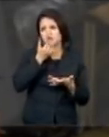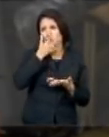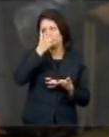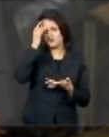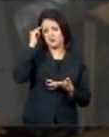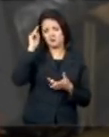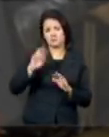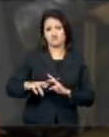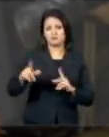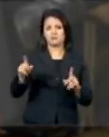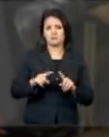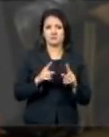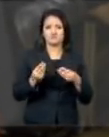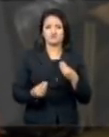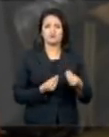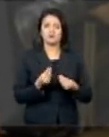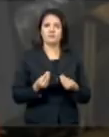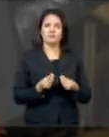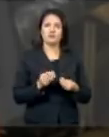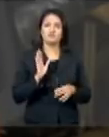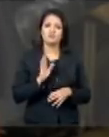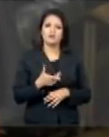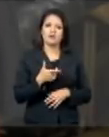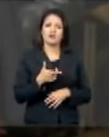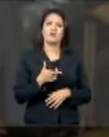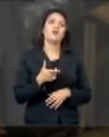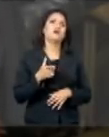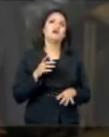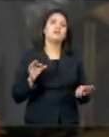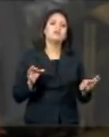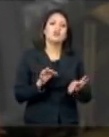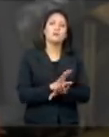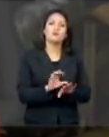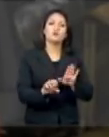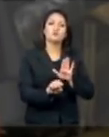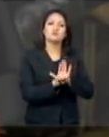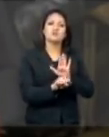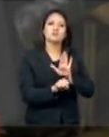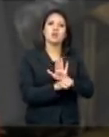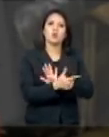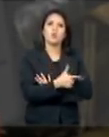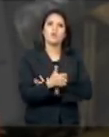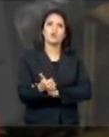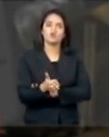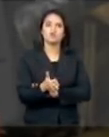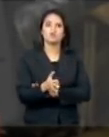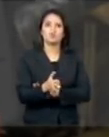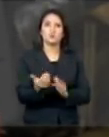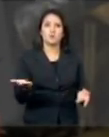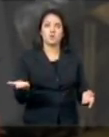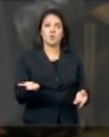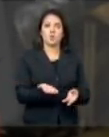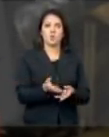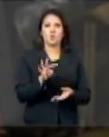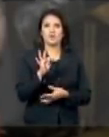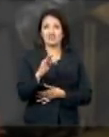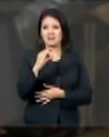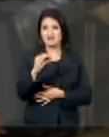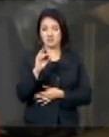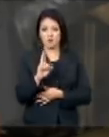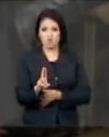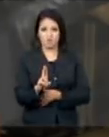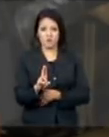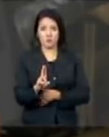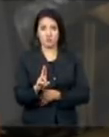fechando a segunda década do século 21 o tribunal de contas da união que